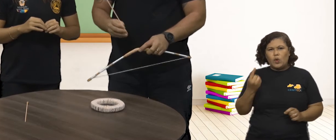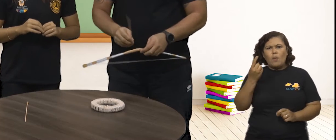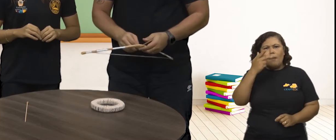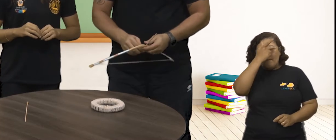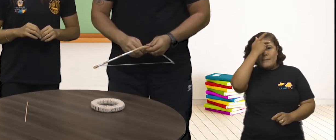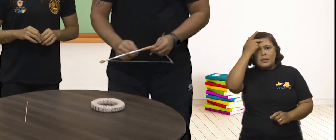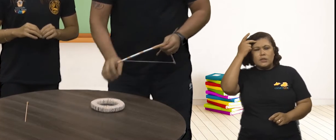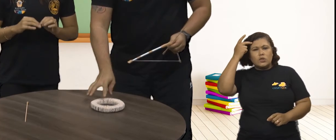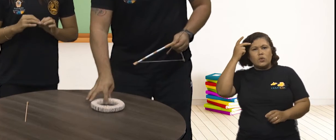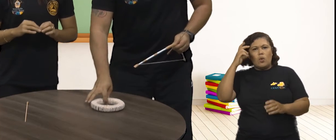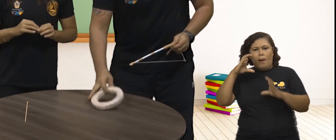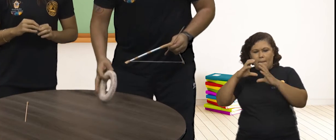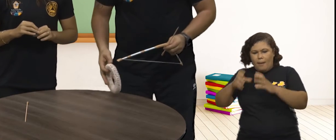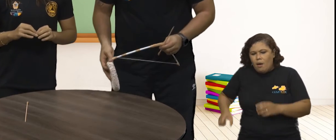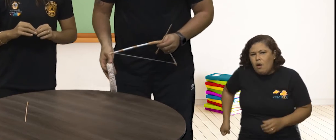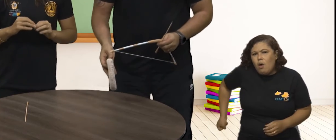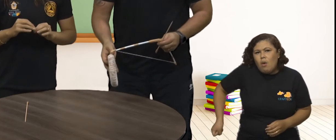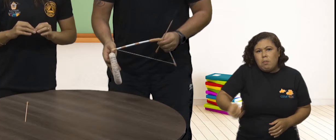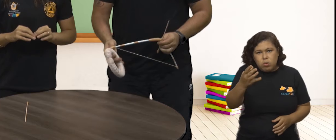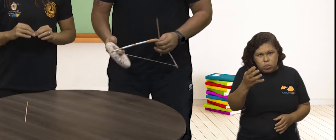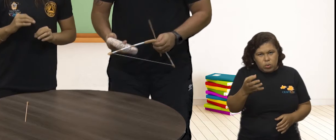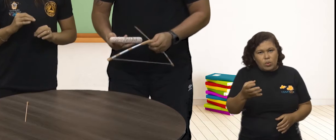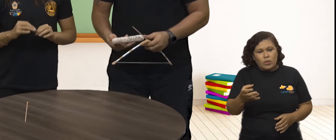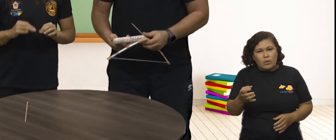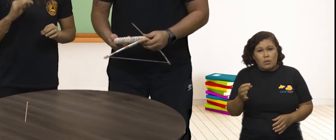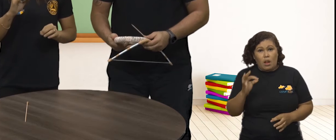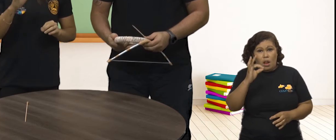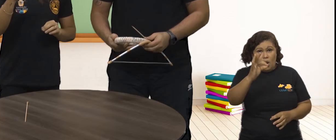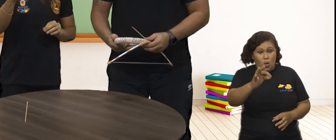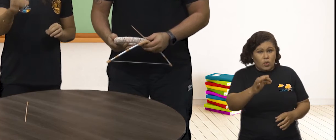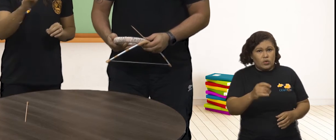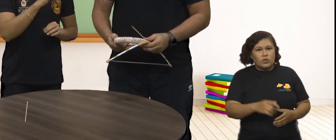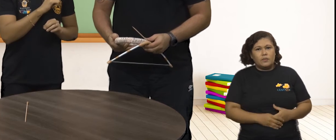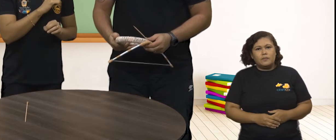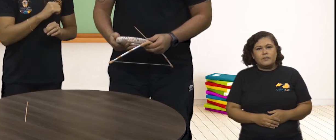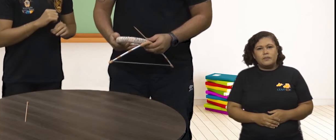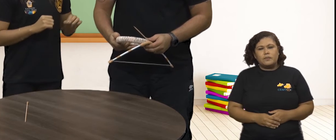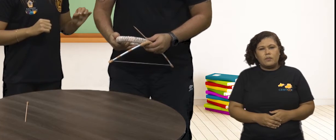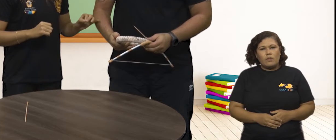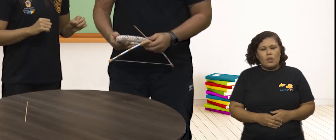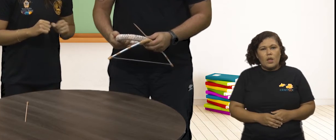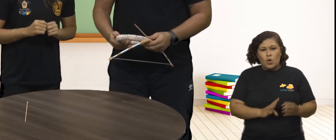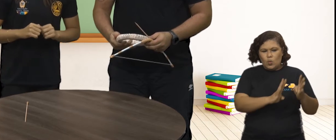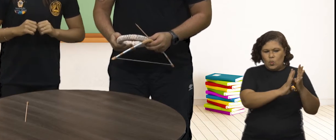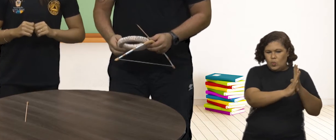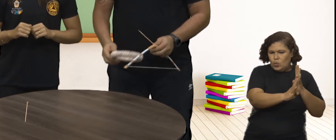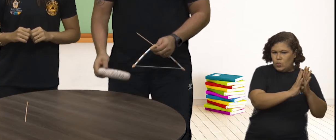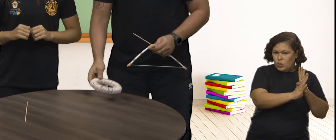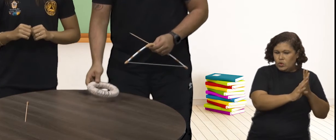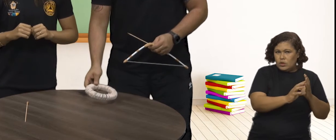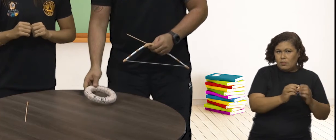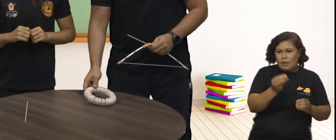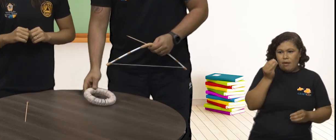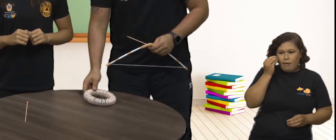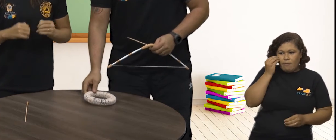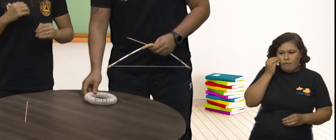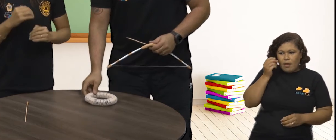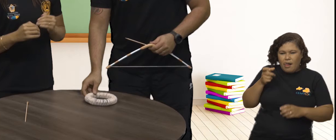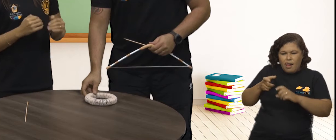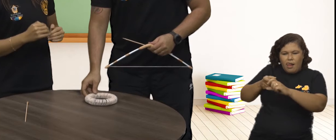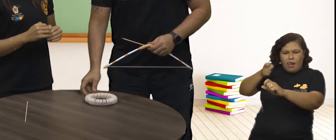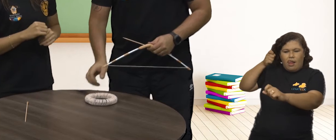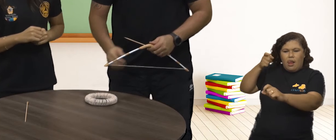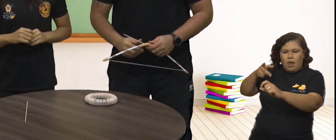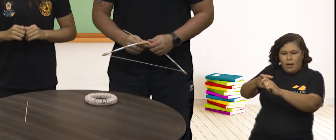de lançador e atira o brinquedo pelo ar na direção do time adversário. À medida que o tá cai no chão e